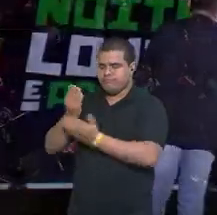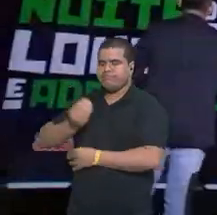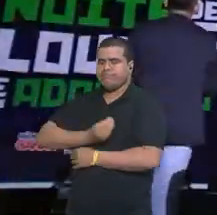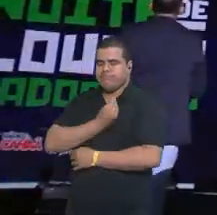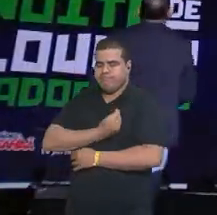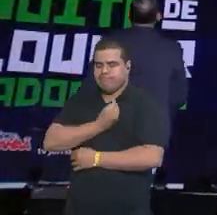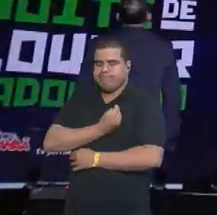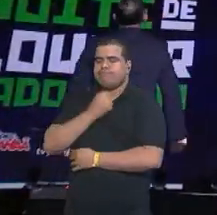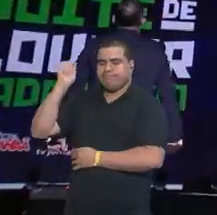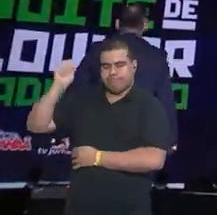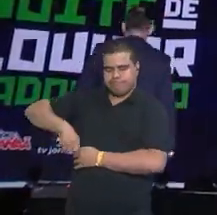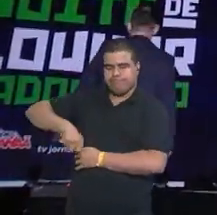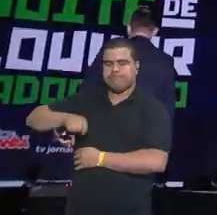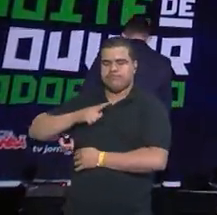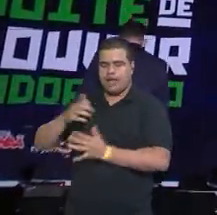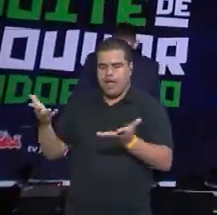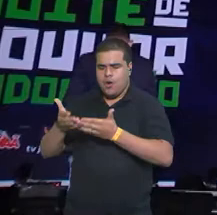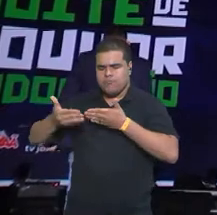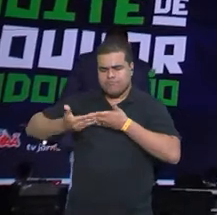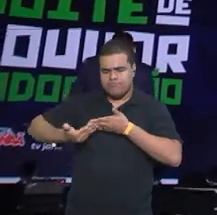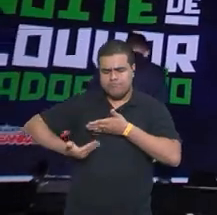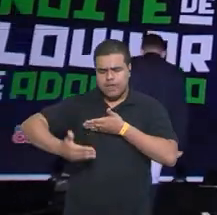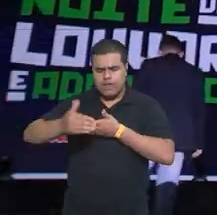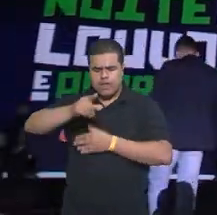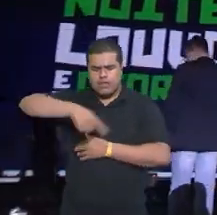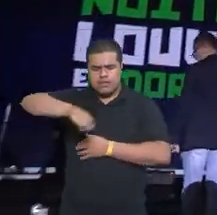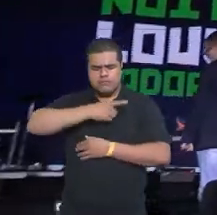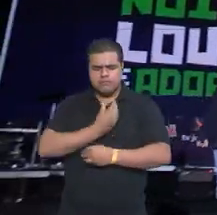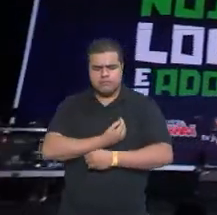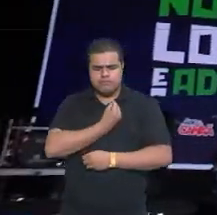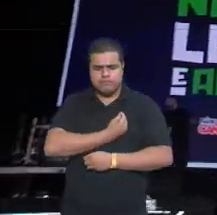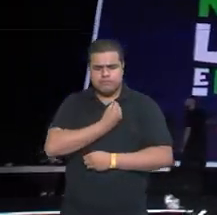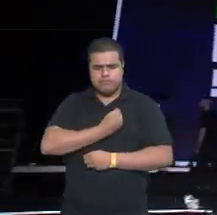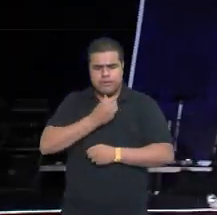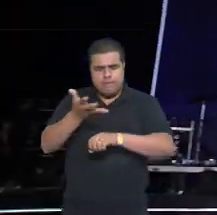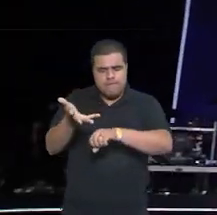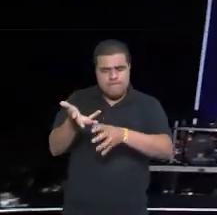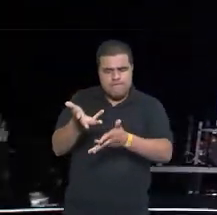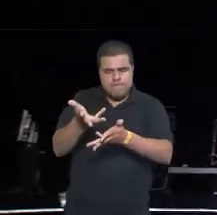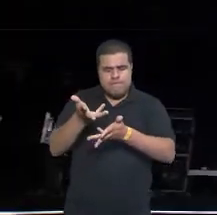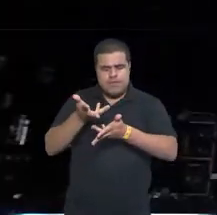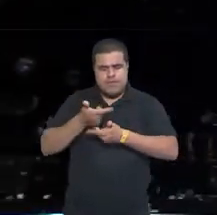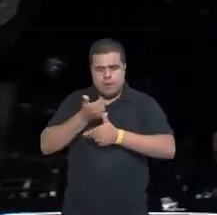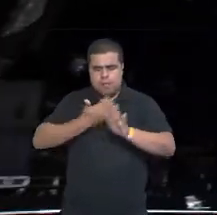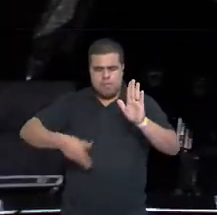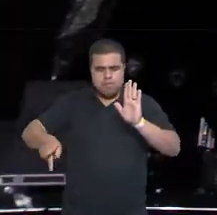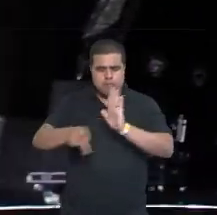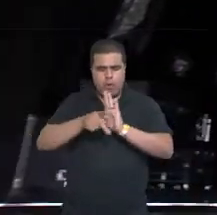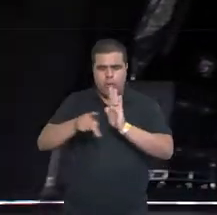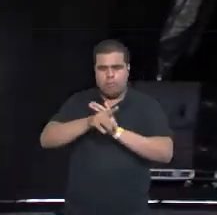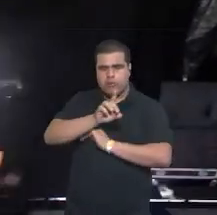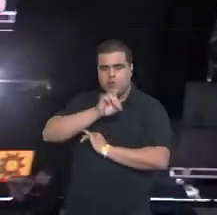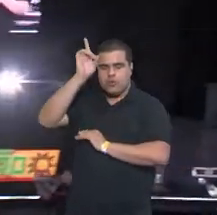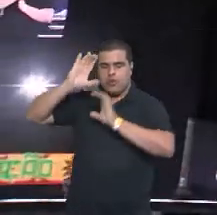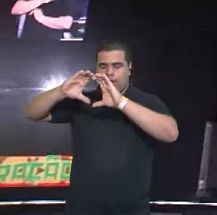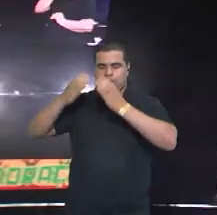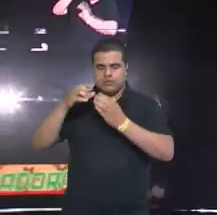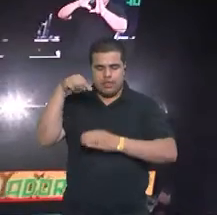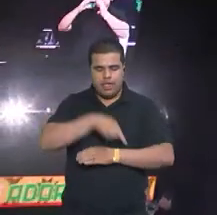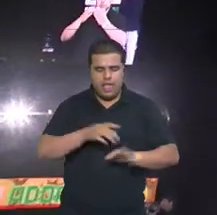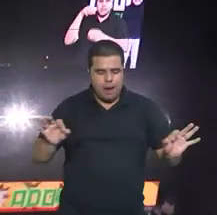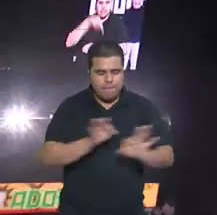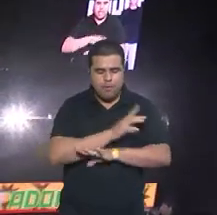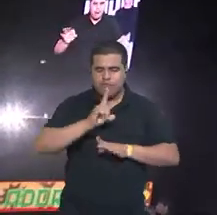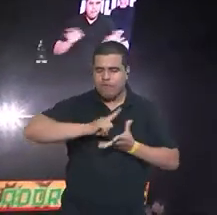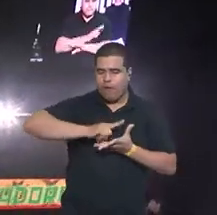pessoas no livro da vida a partir de hoje essas vidas preciosas tenha cidadania Celestial é daqui para